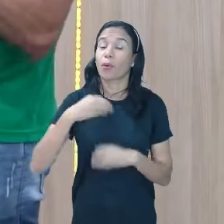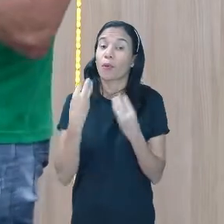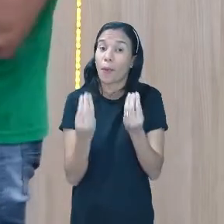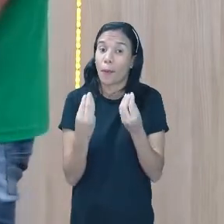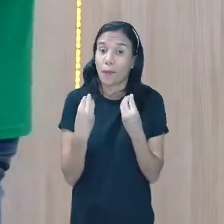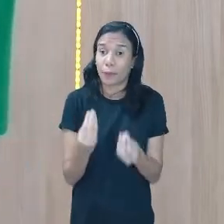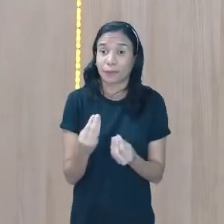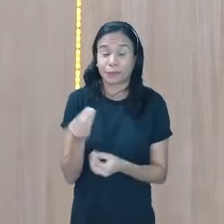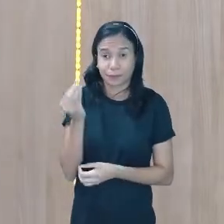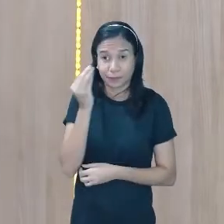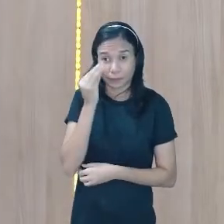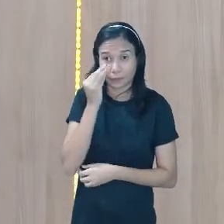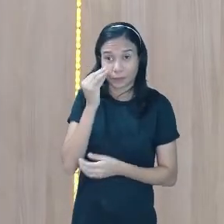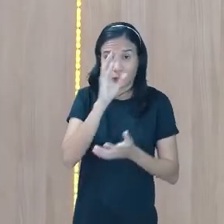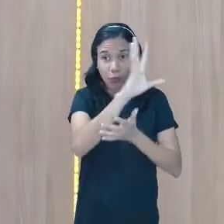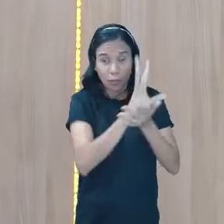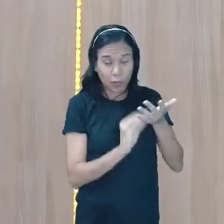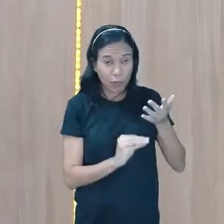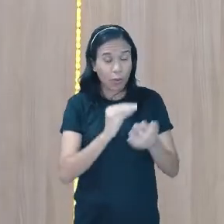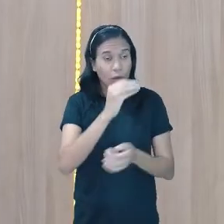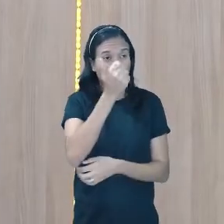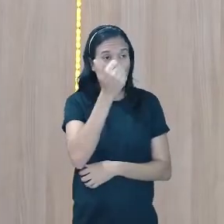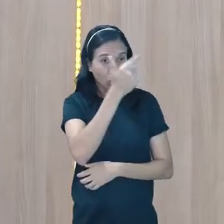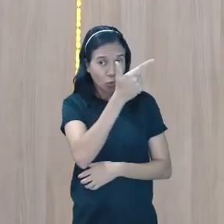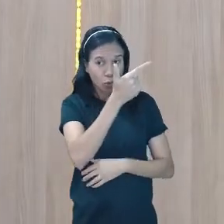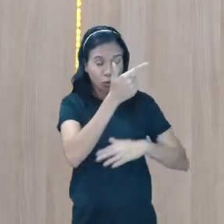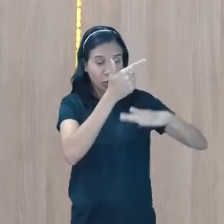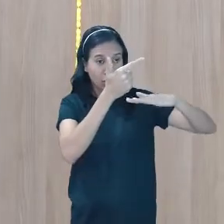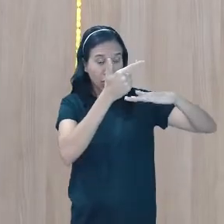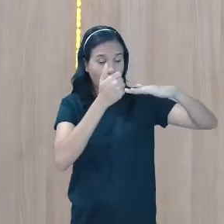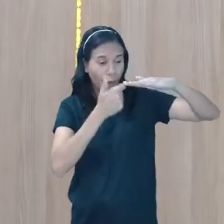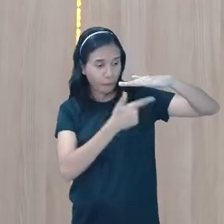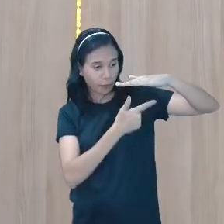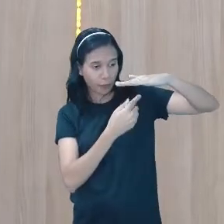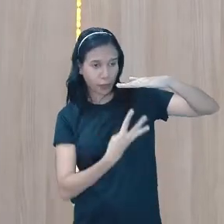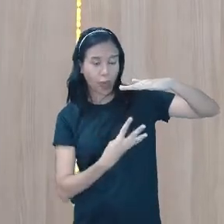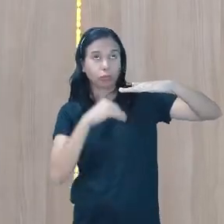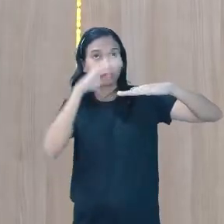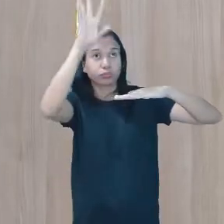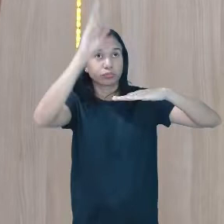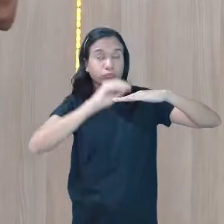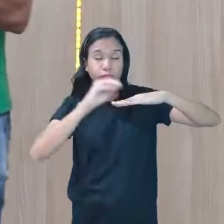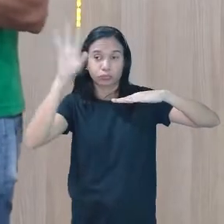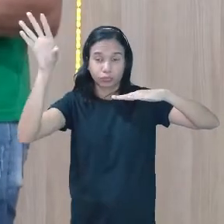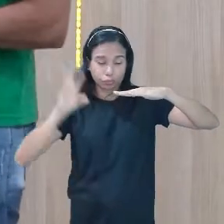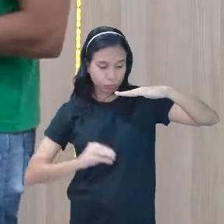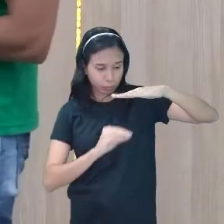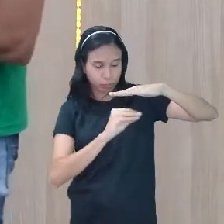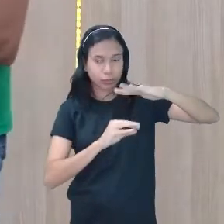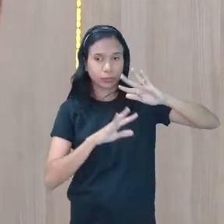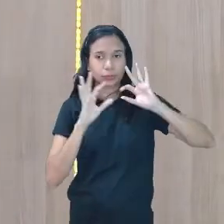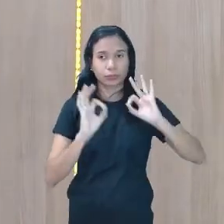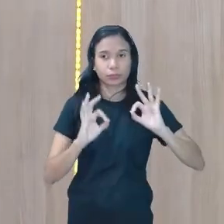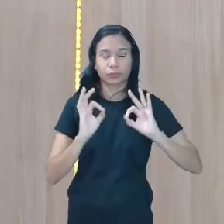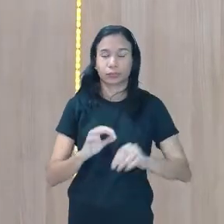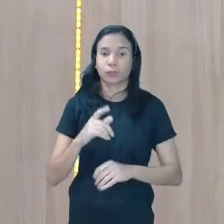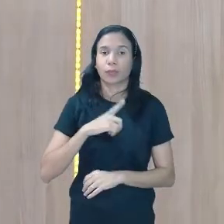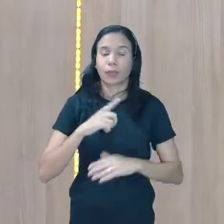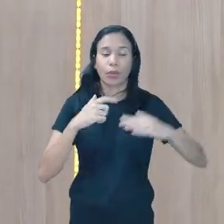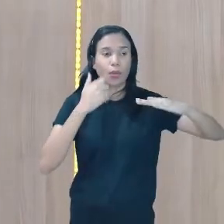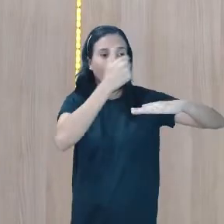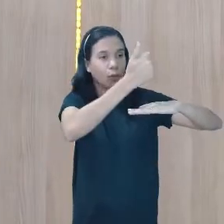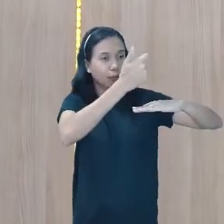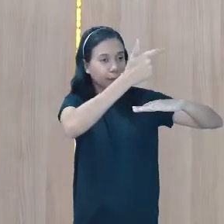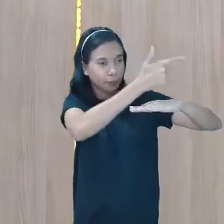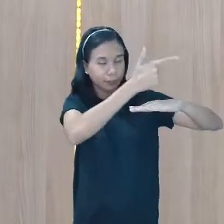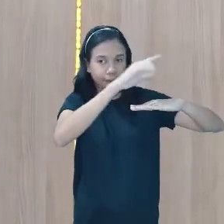seguinte modo. Pode notar que eu copiei aqui, ó, 12 está para 24, certo? Então, pode notar que eu coloquei o número que